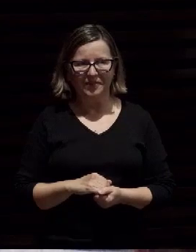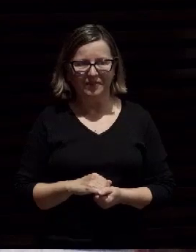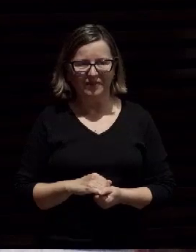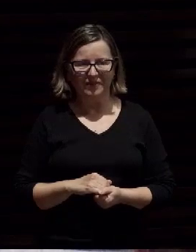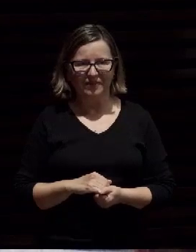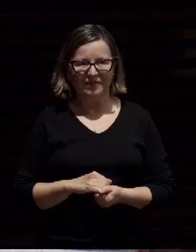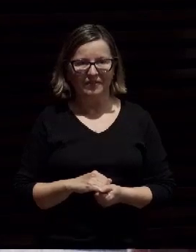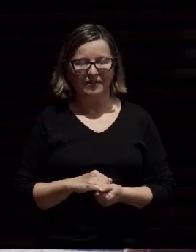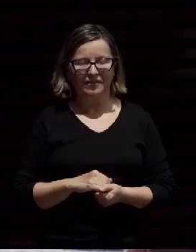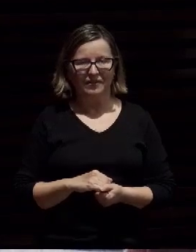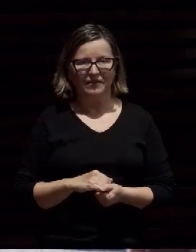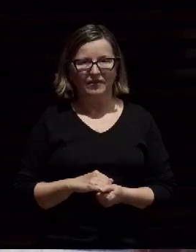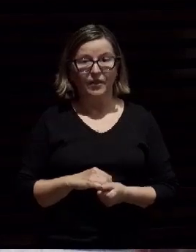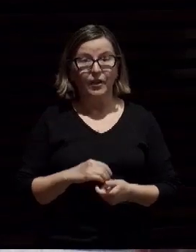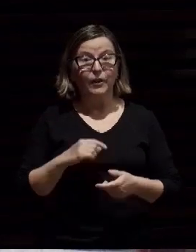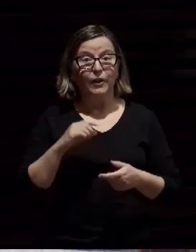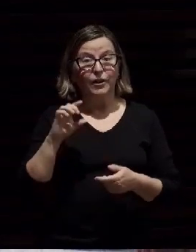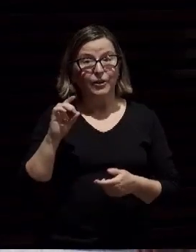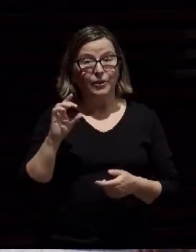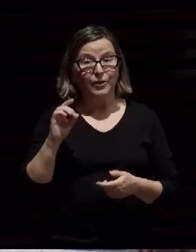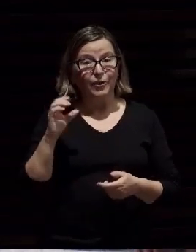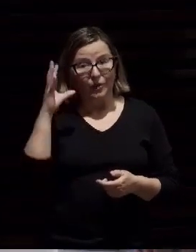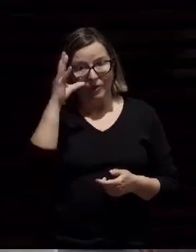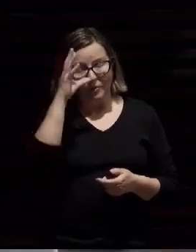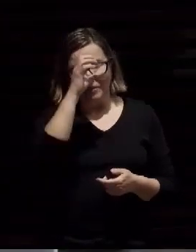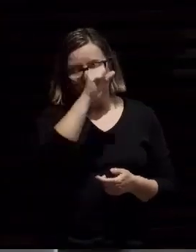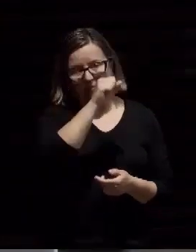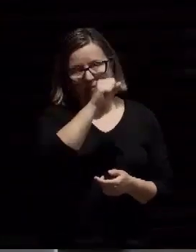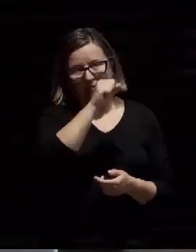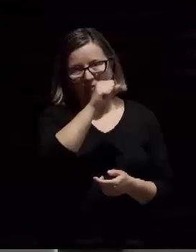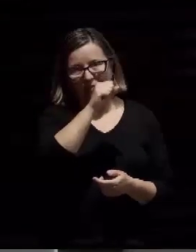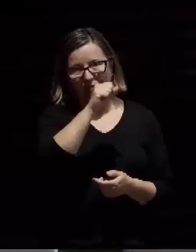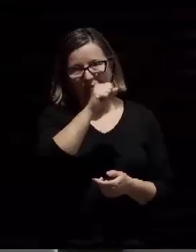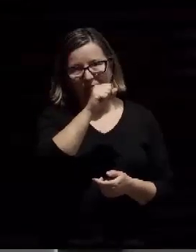Eles só vieram a compreender